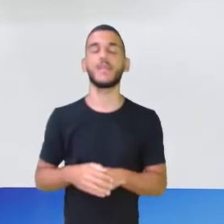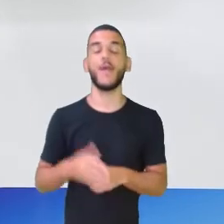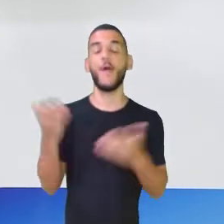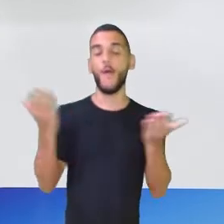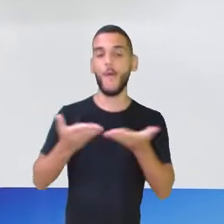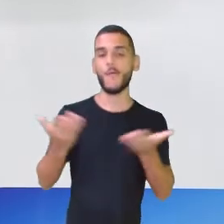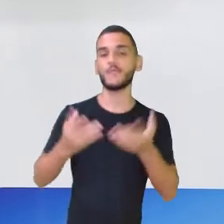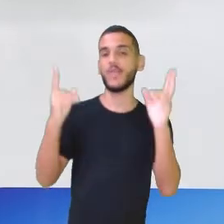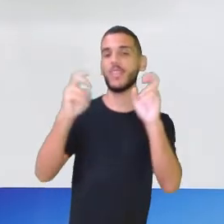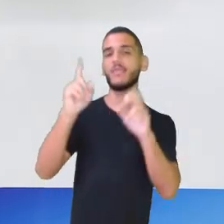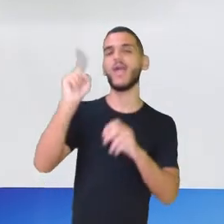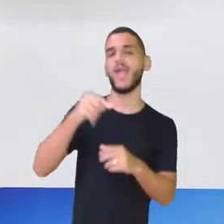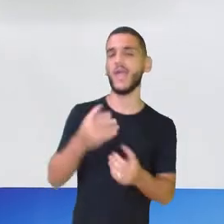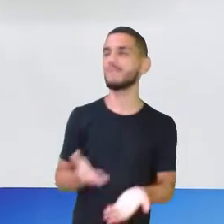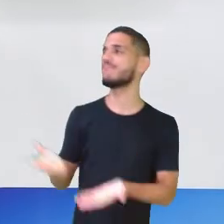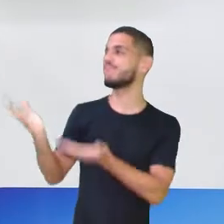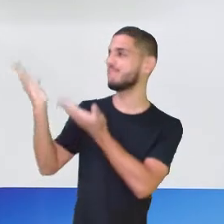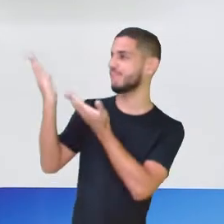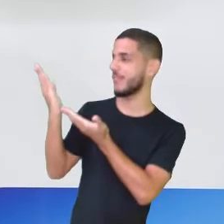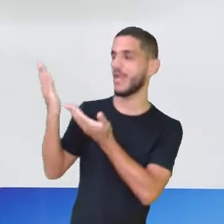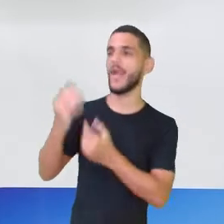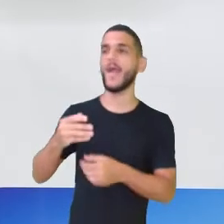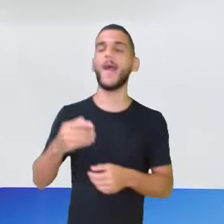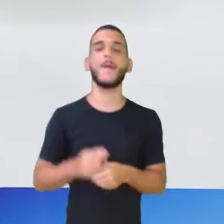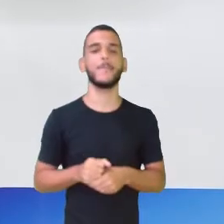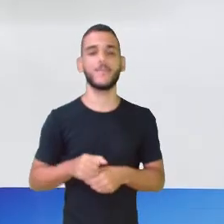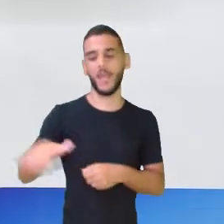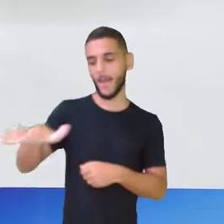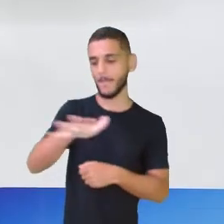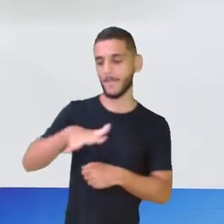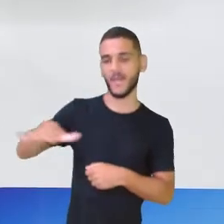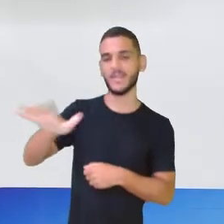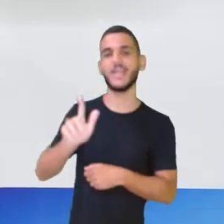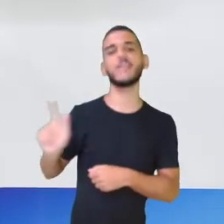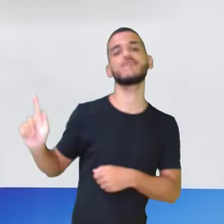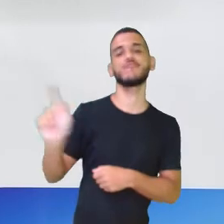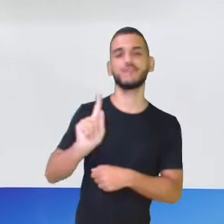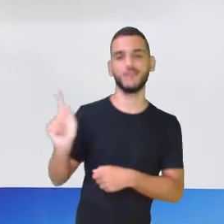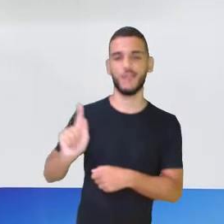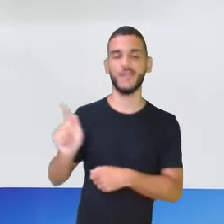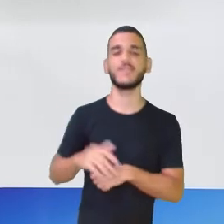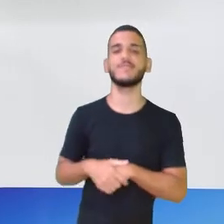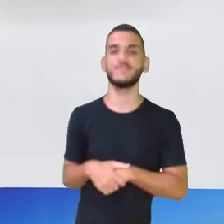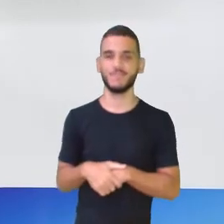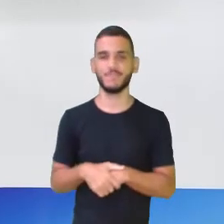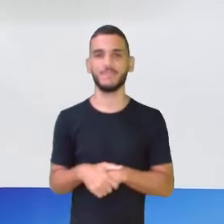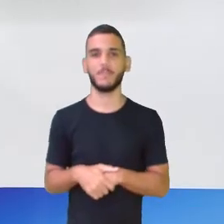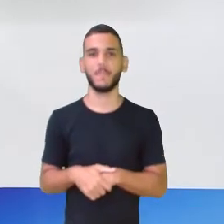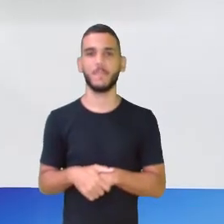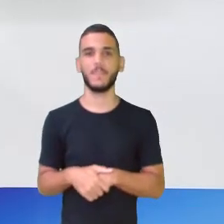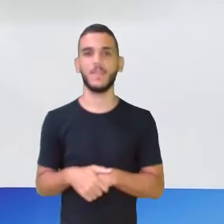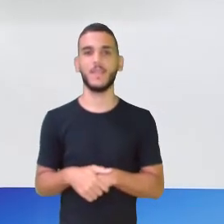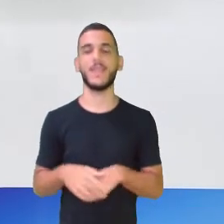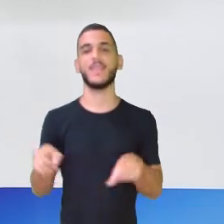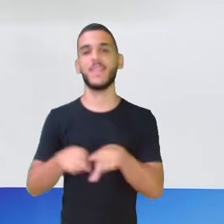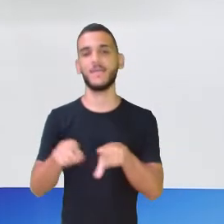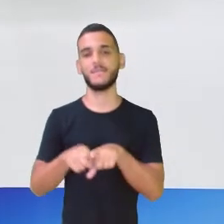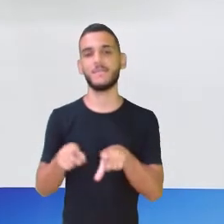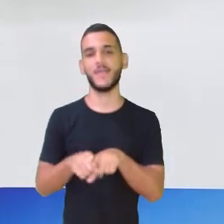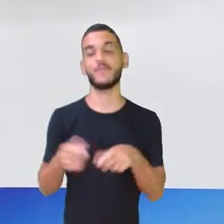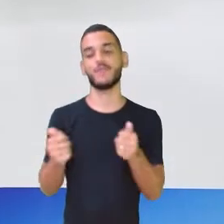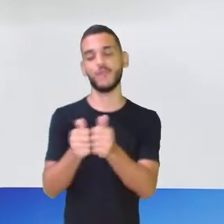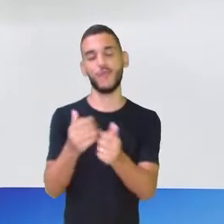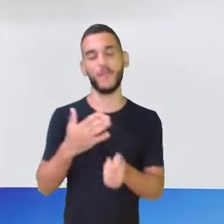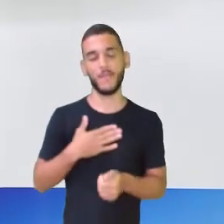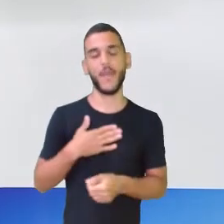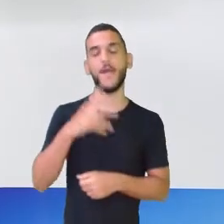Paisagem Geográfica. A gente já conversou um pouquinho sobre isso, não foi? Estão lembrados? E aqui me fazendo companhia está a